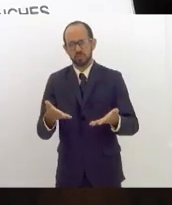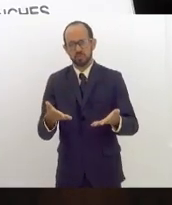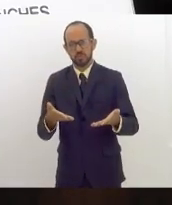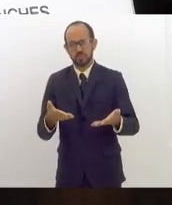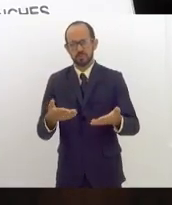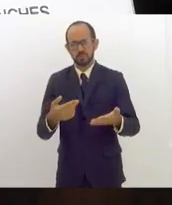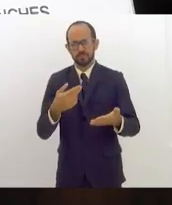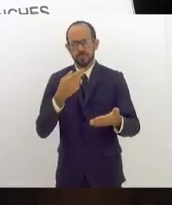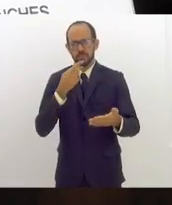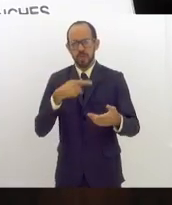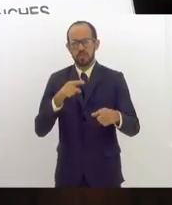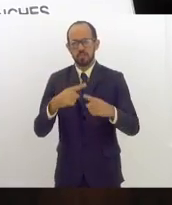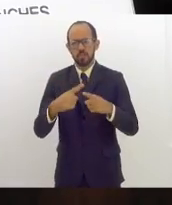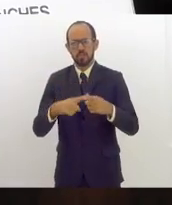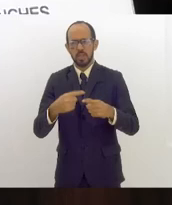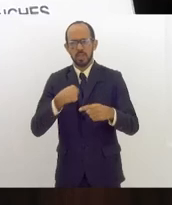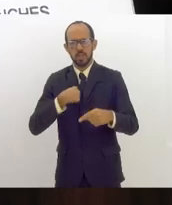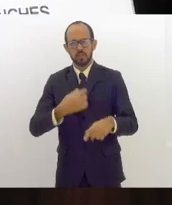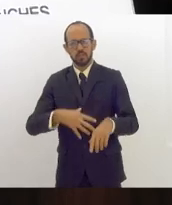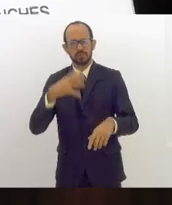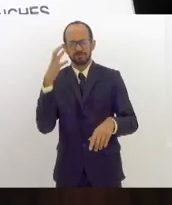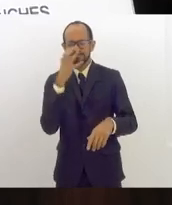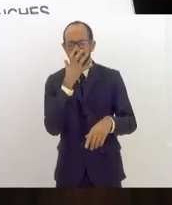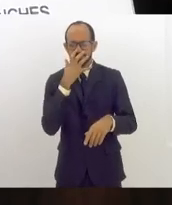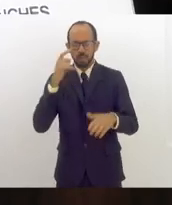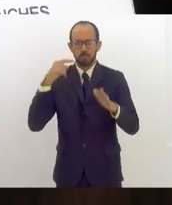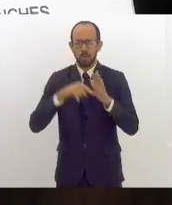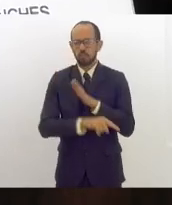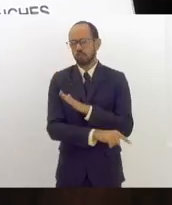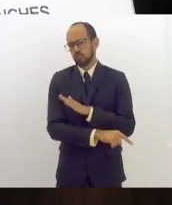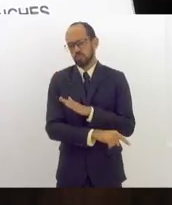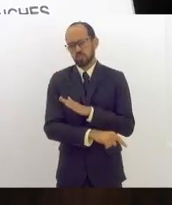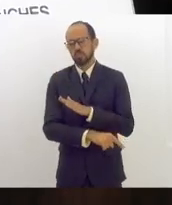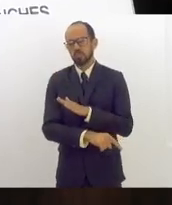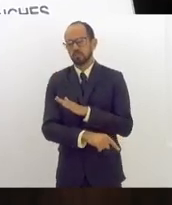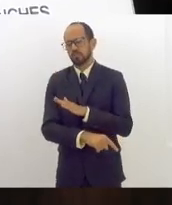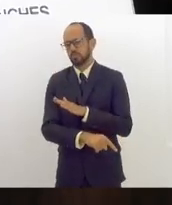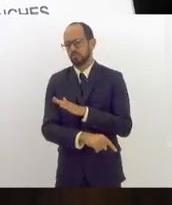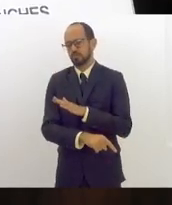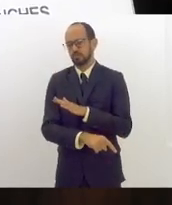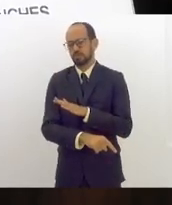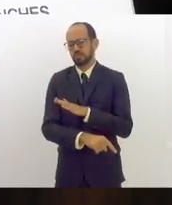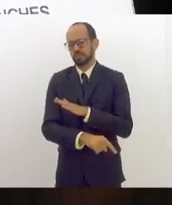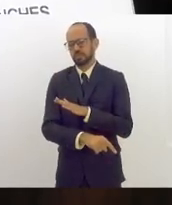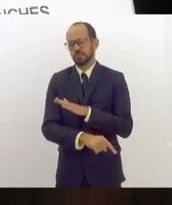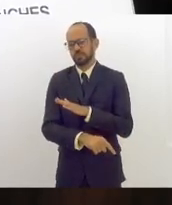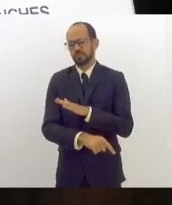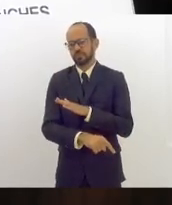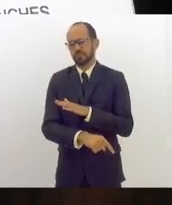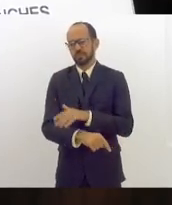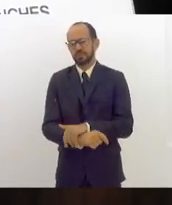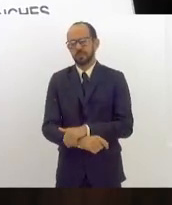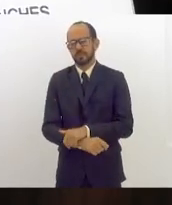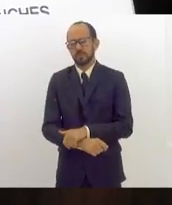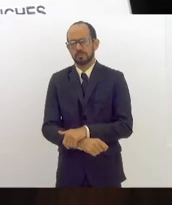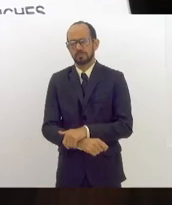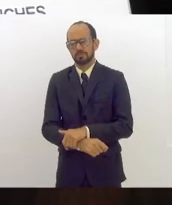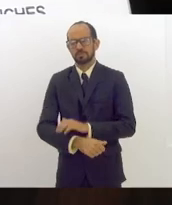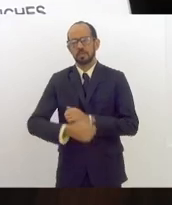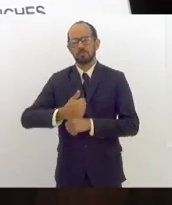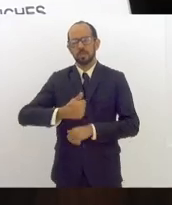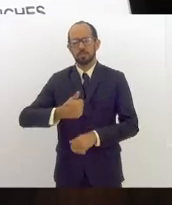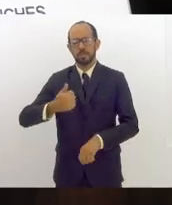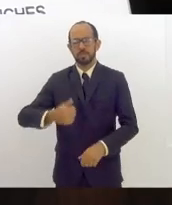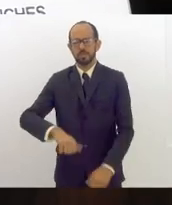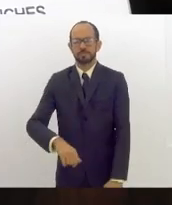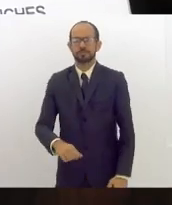falo com eu sou um grande Admirador não é um admirador qualquer um grande Admirador o falo primeiro aqui do